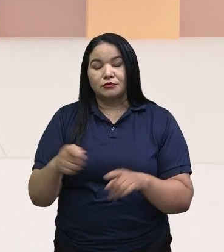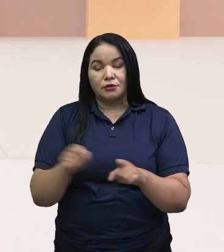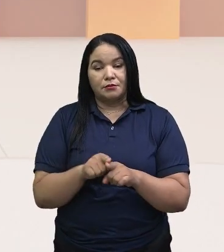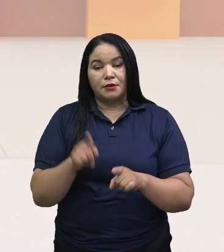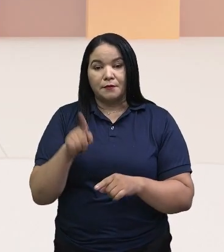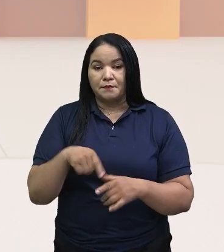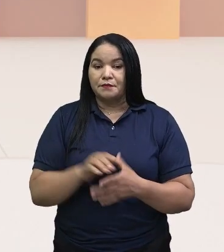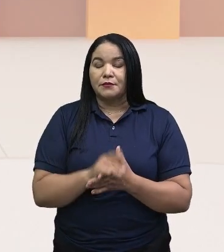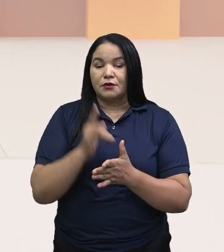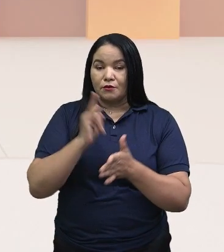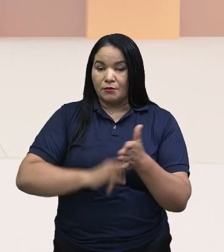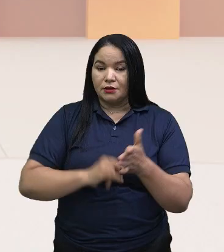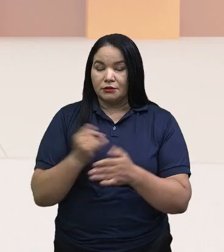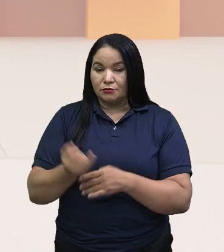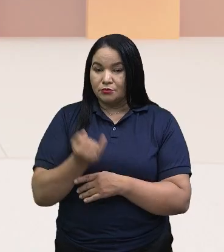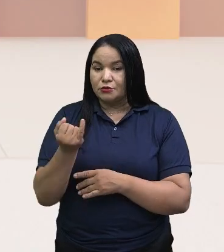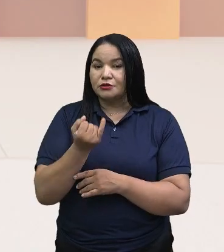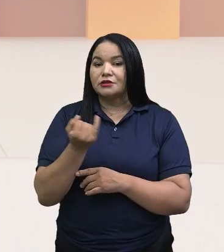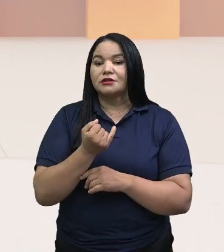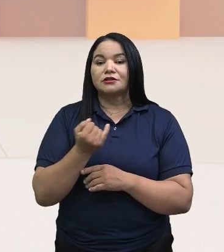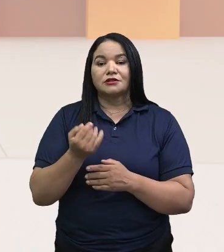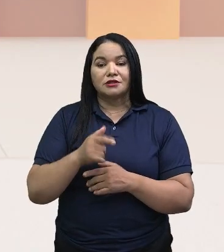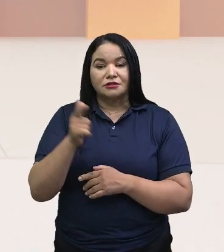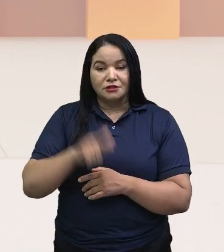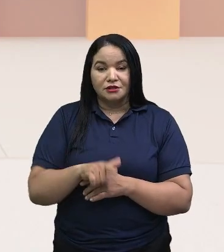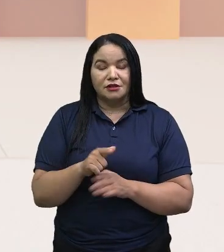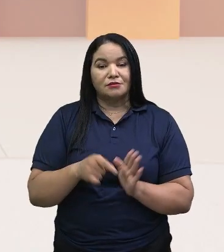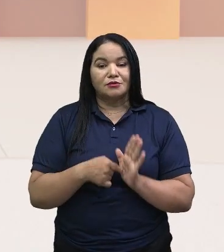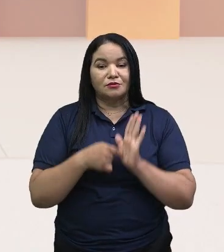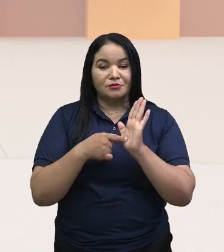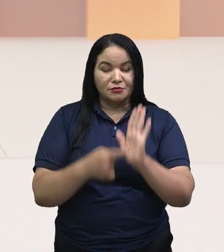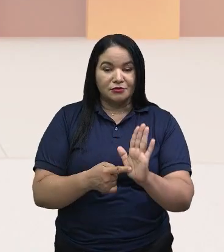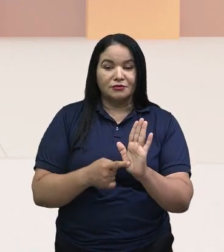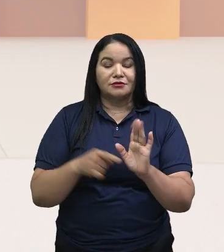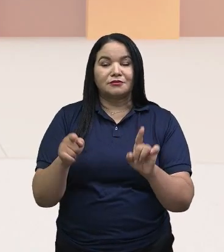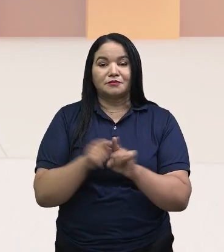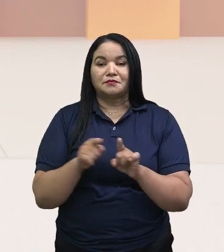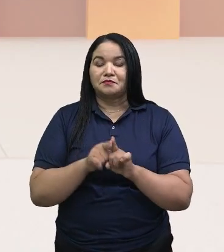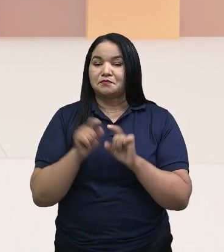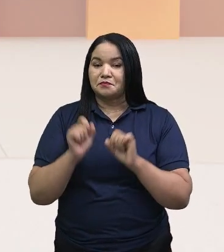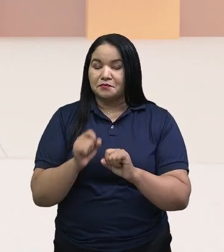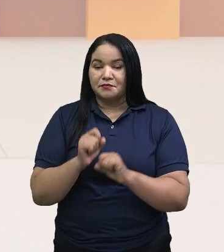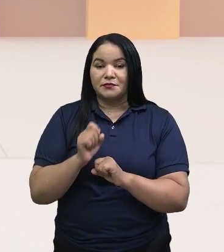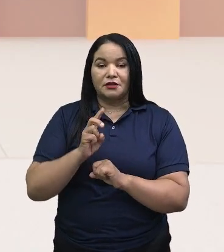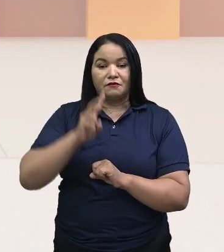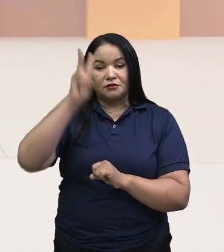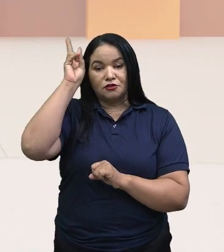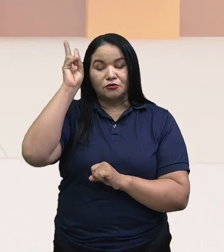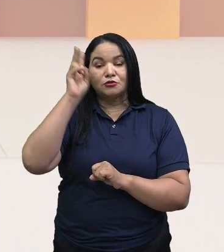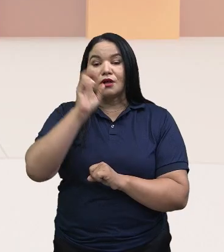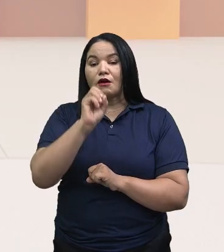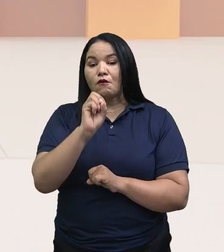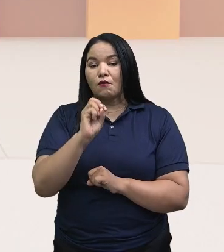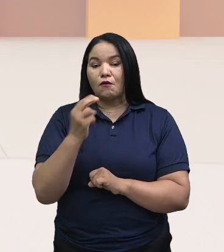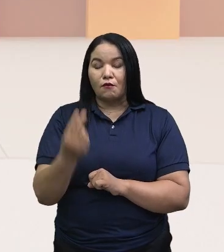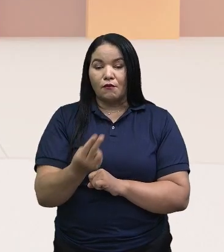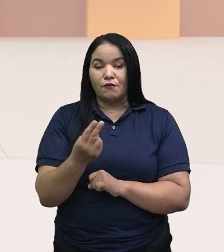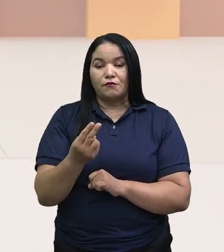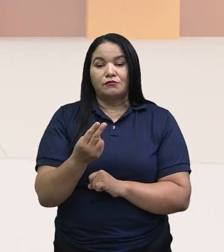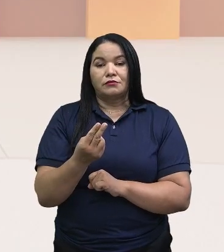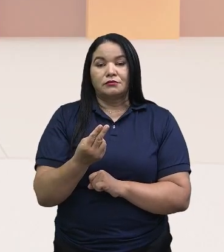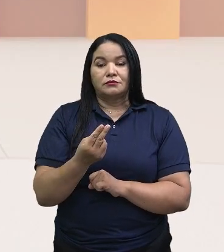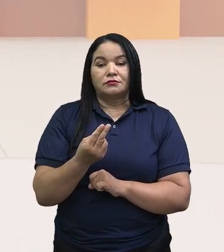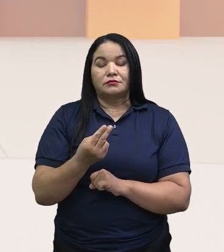que, vez ou outra, ele aparece aí nos exames, seja de vestibulares ou exames,